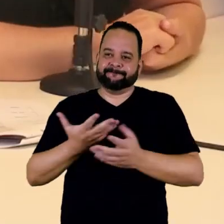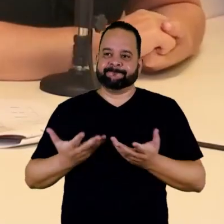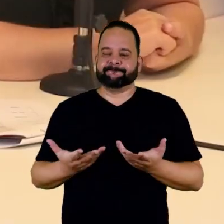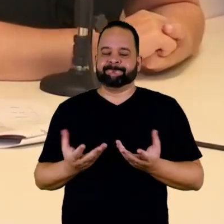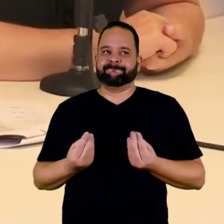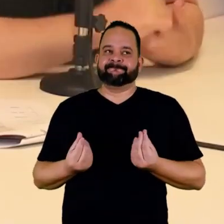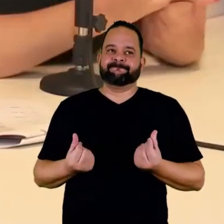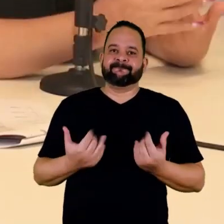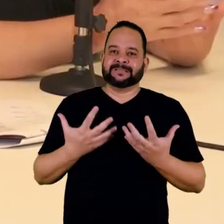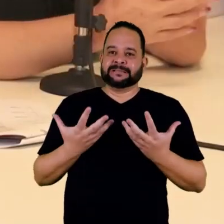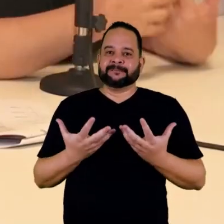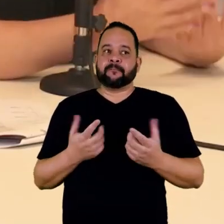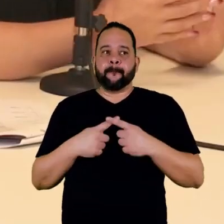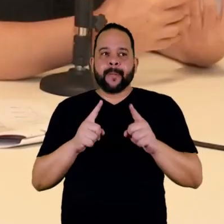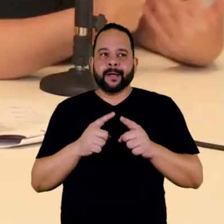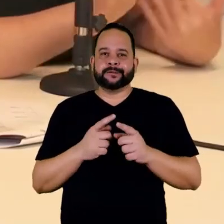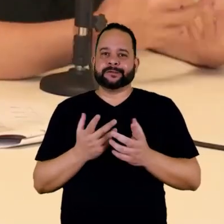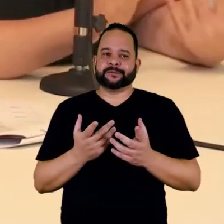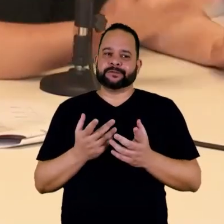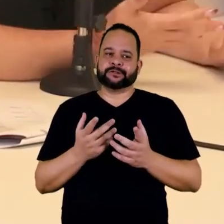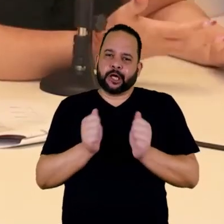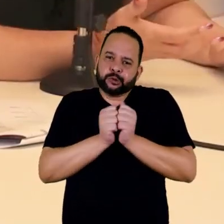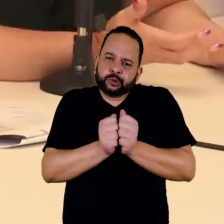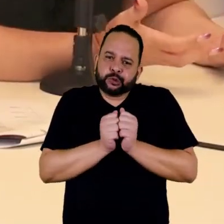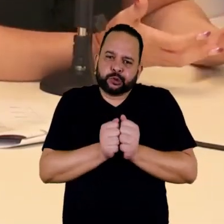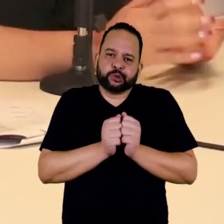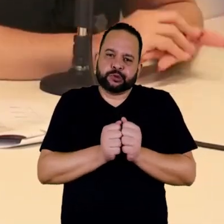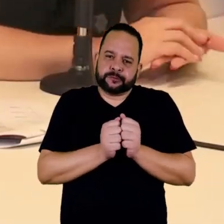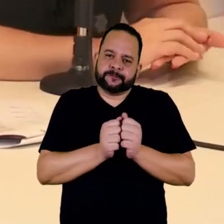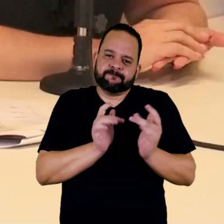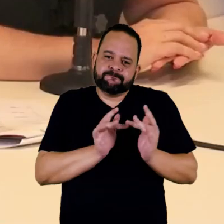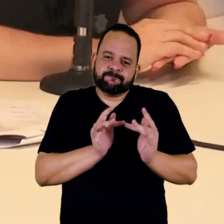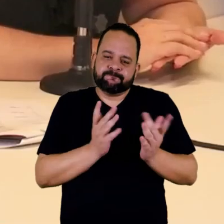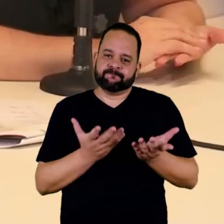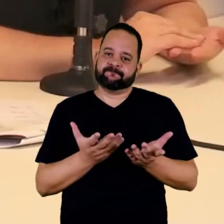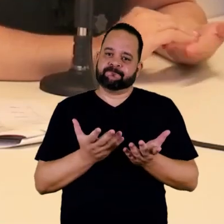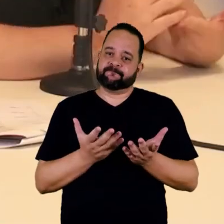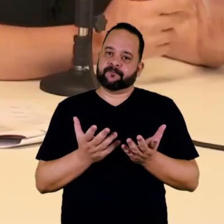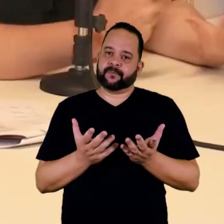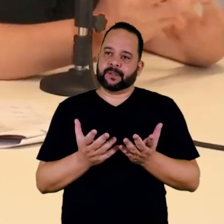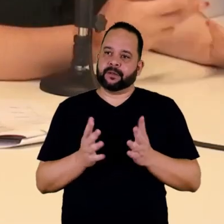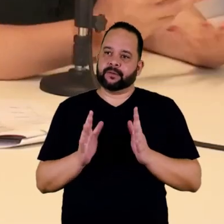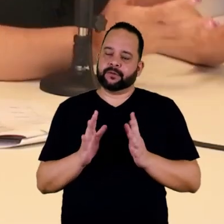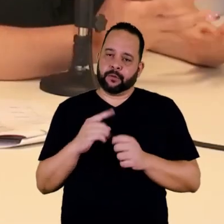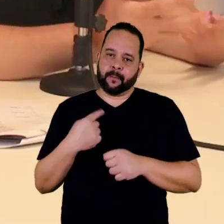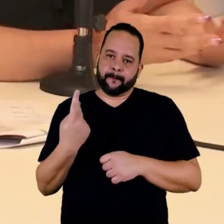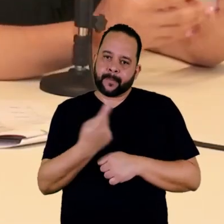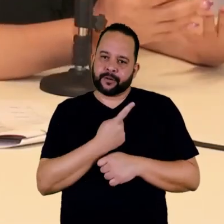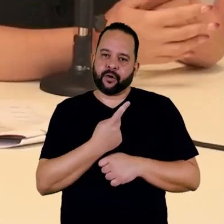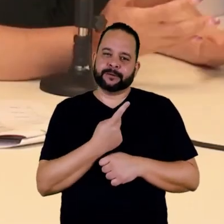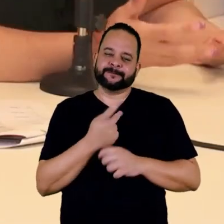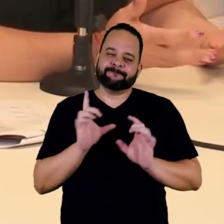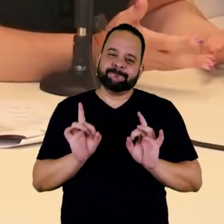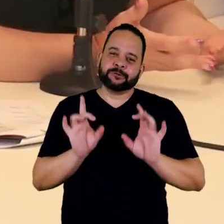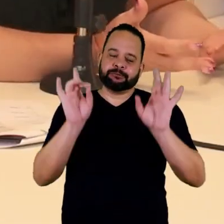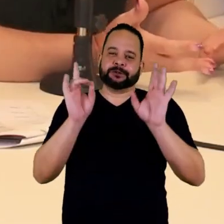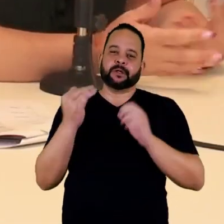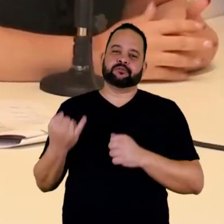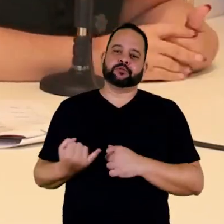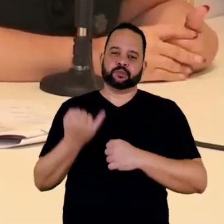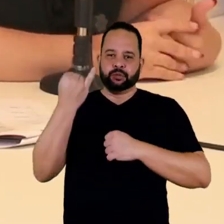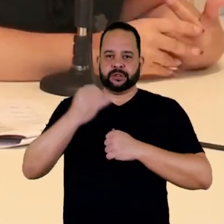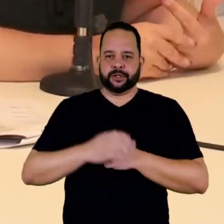eh mas a gente ainda tá ali convivendo com a Paula isso para nós é super